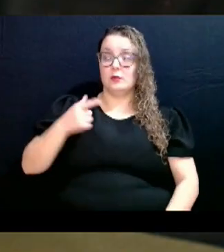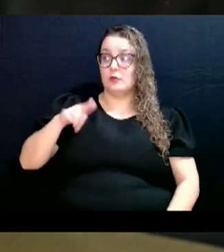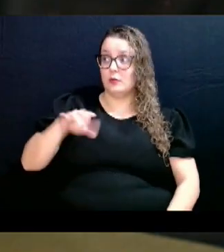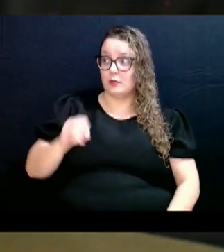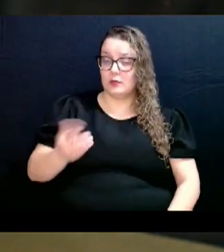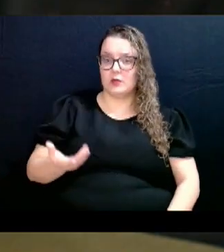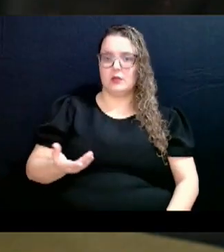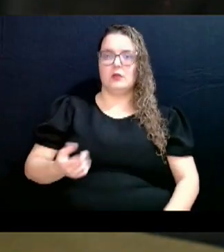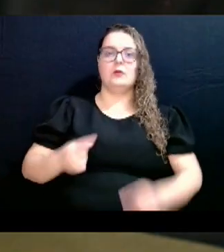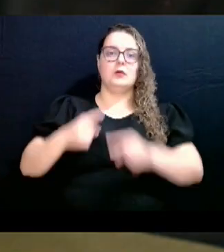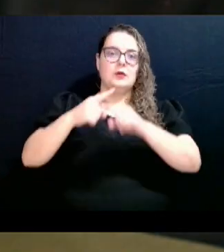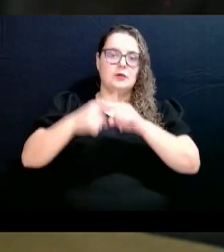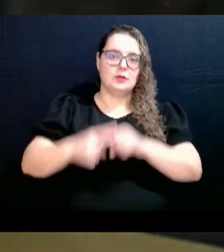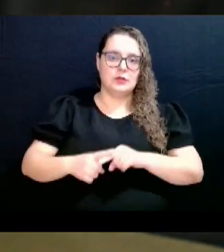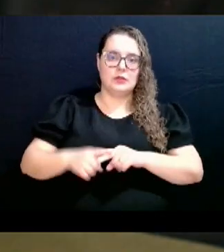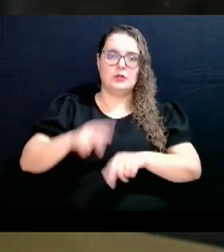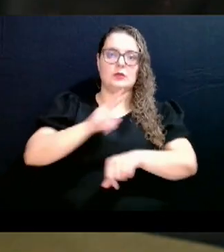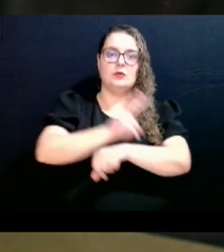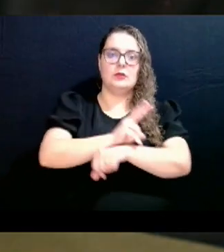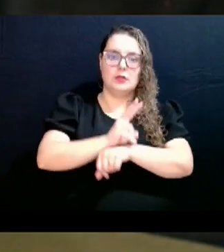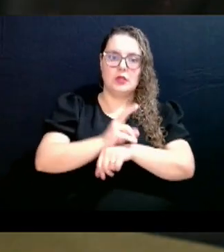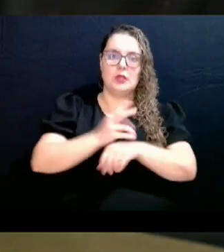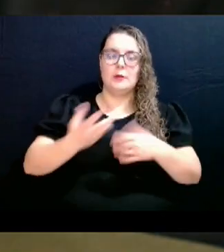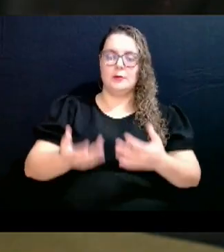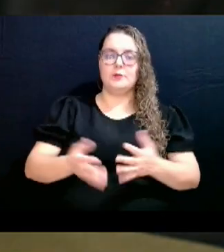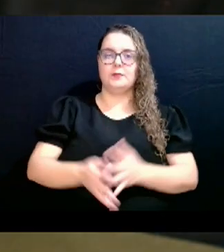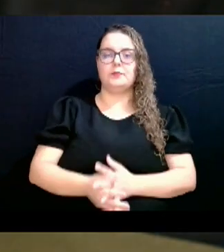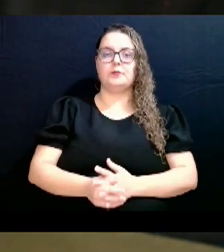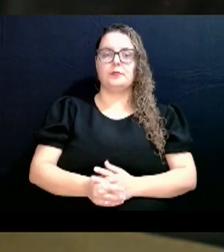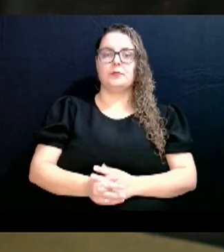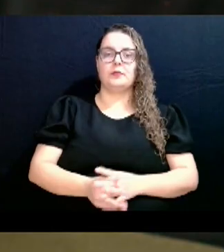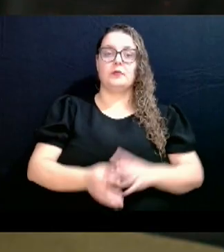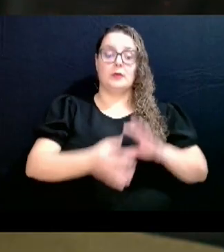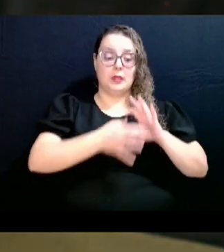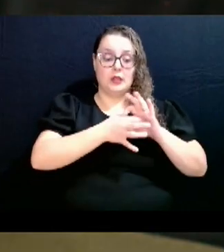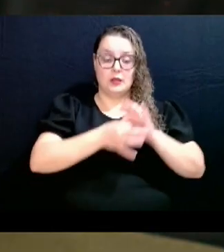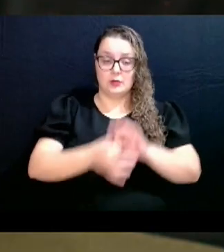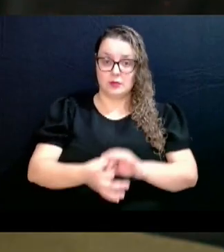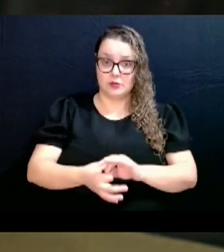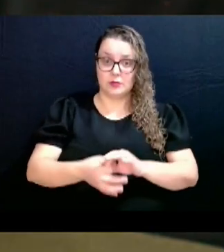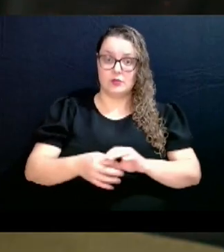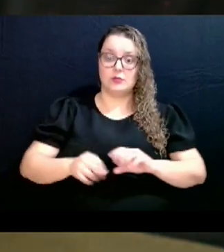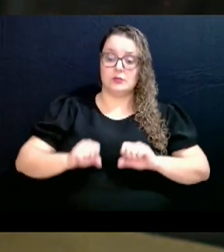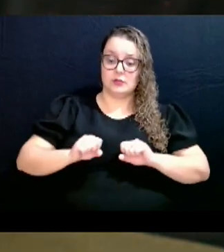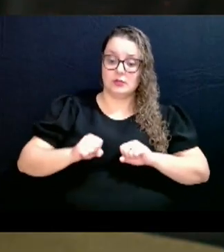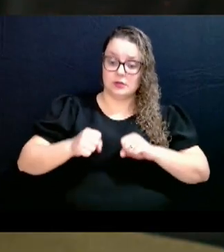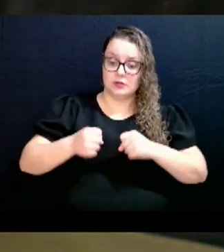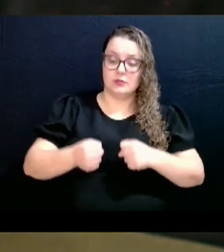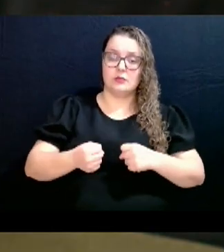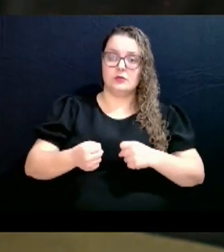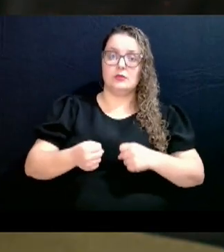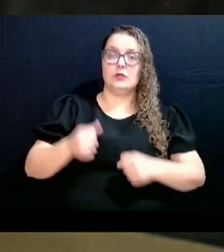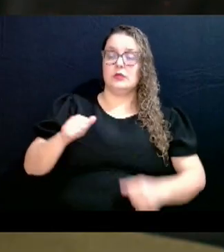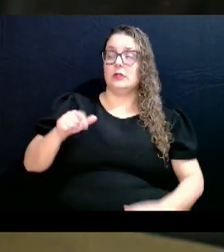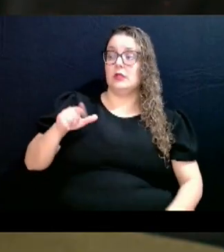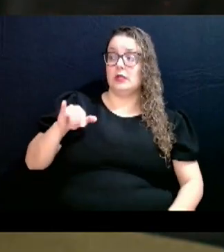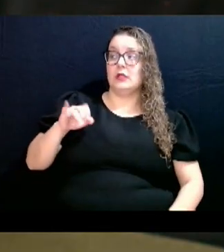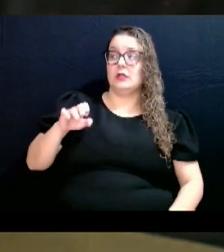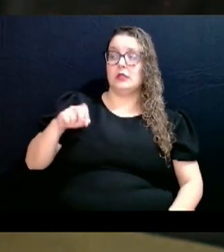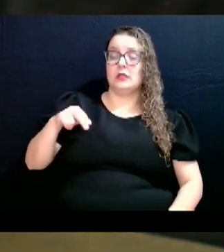guarda, especialmente considerando aí esse contexto da luta e a possibilidade da alienação parental.